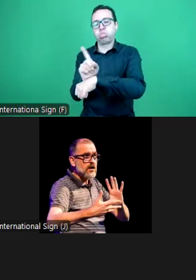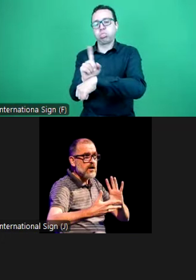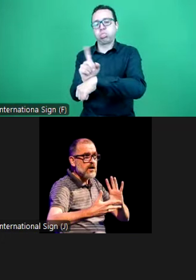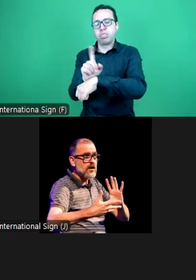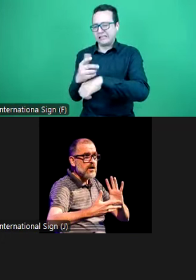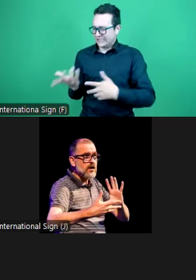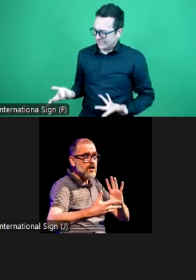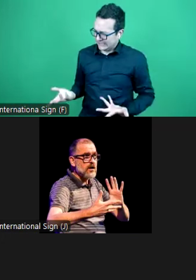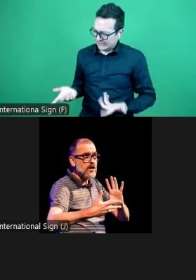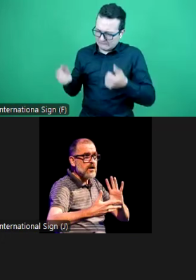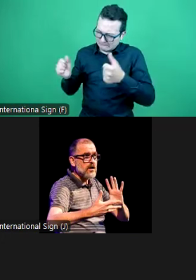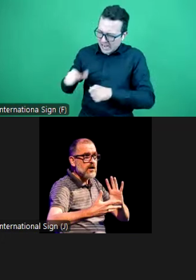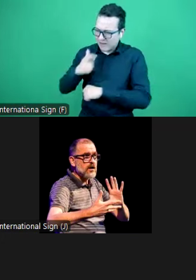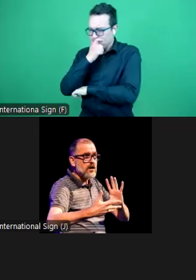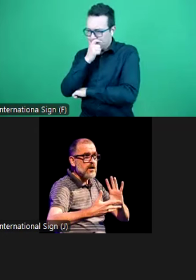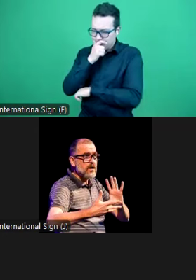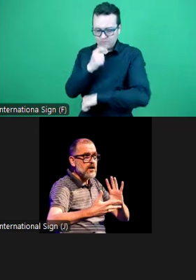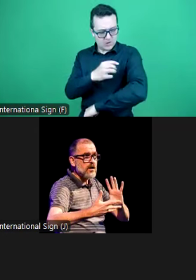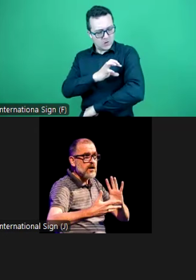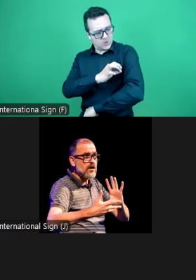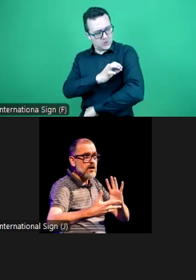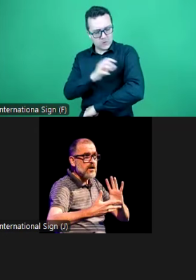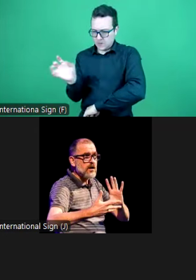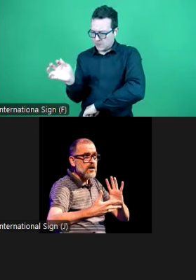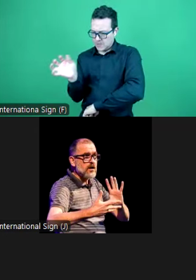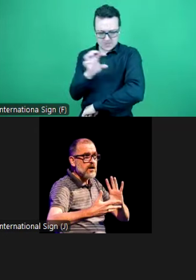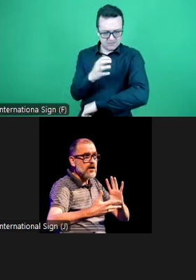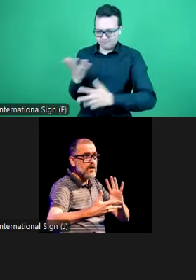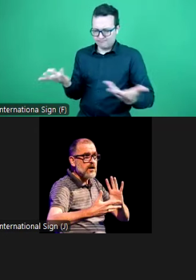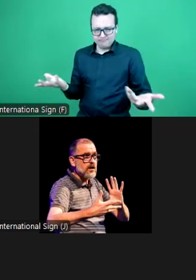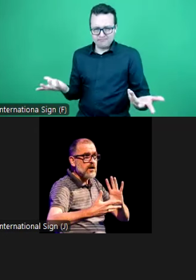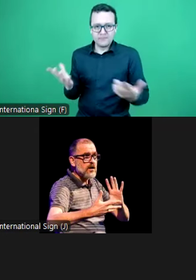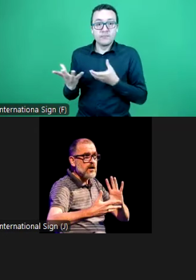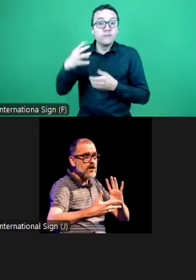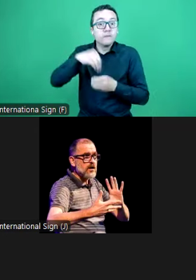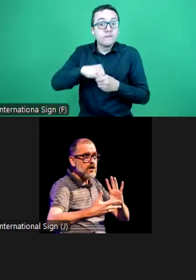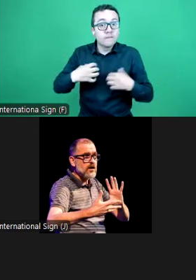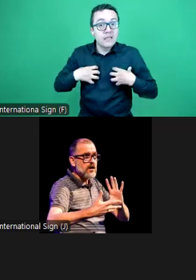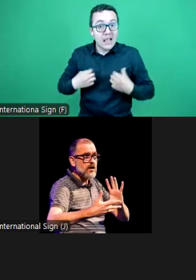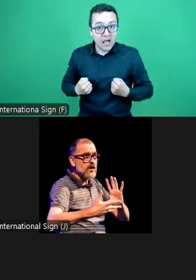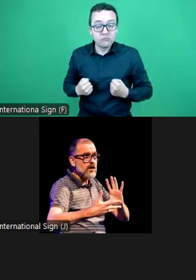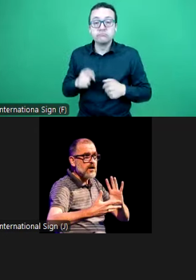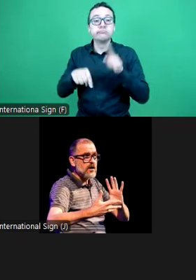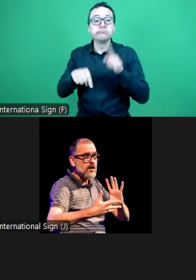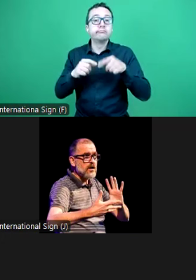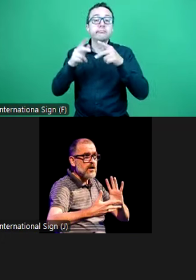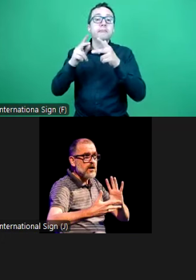Esses equipos não estavam validados e existem equipos que